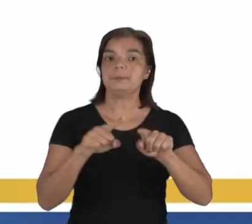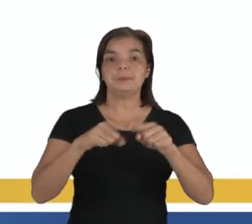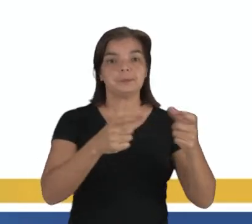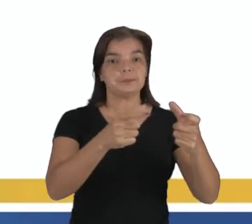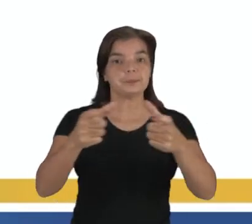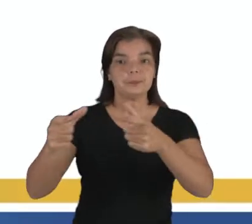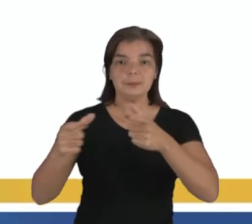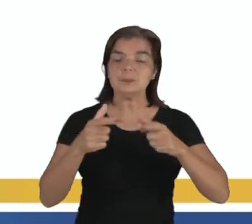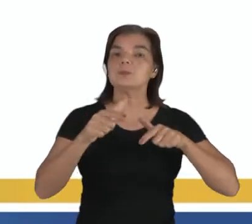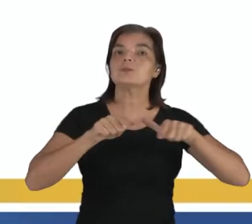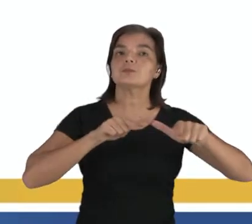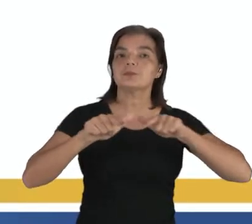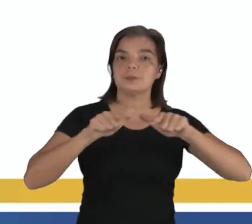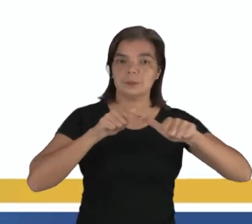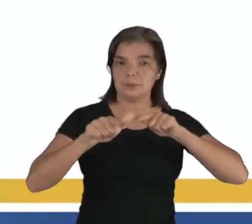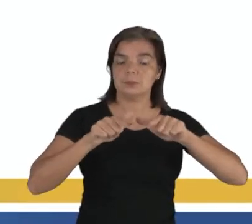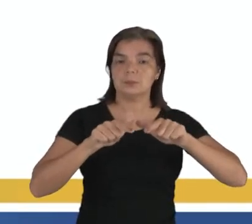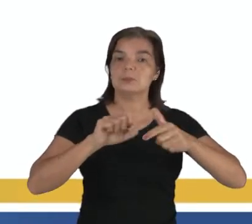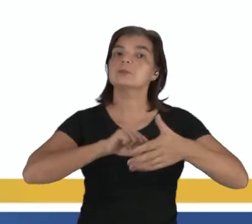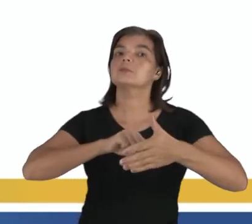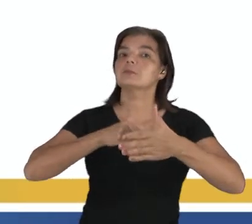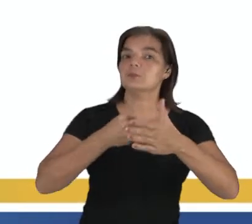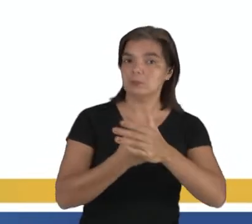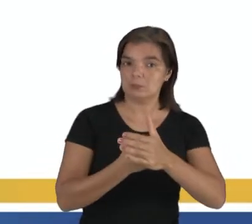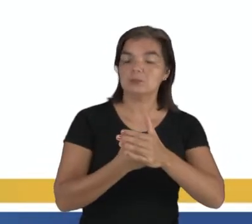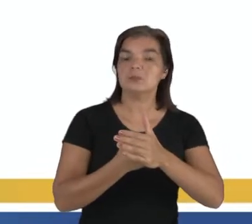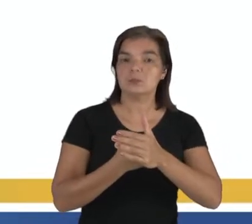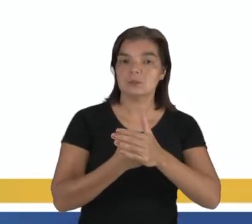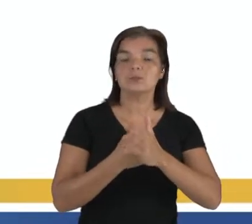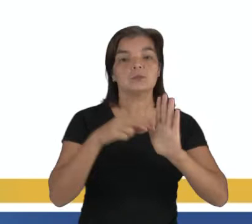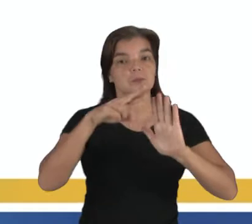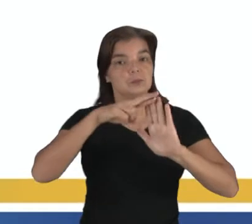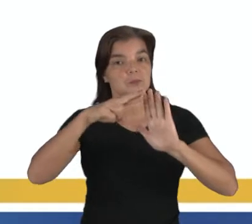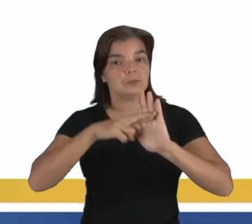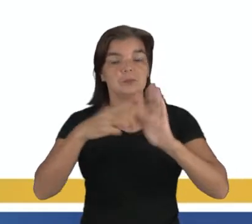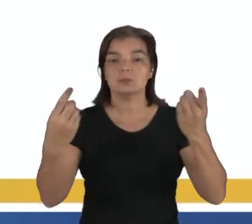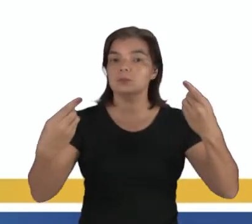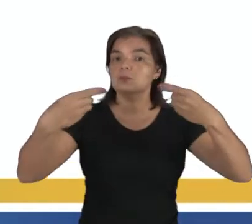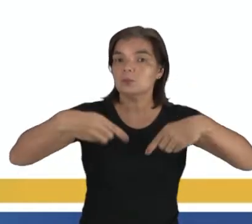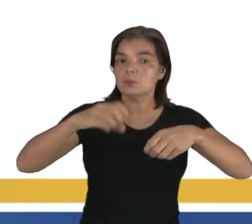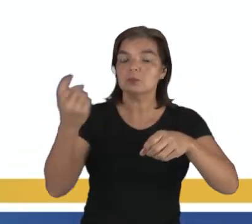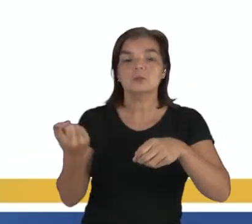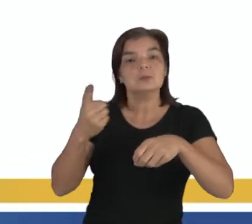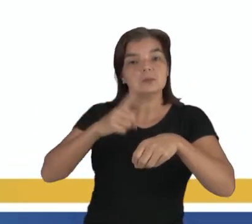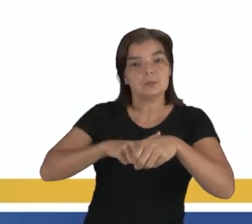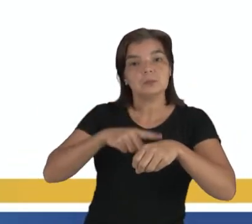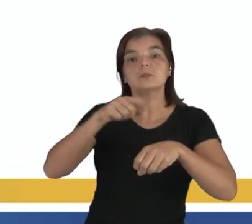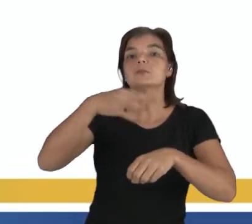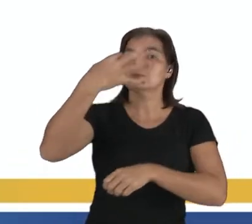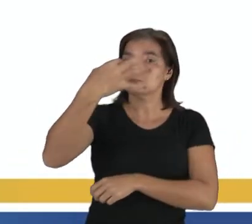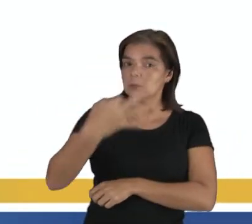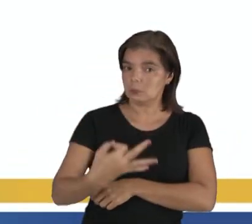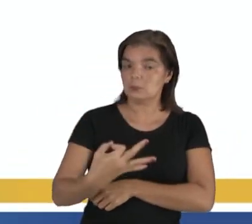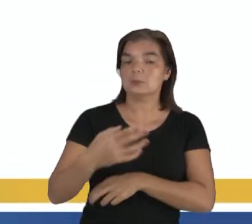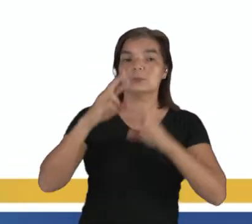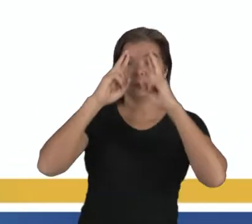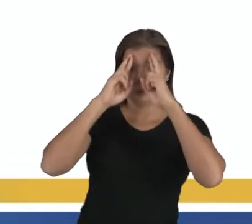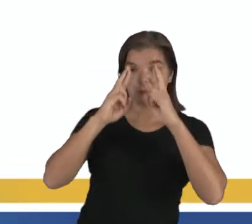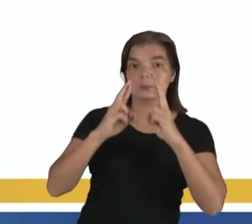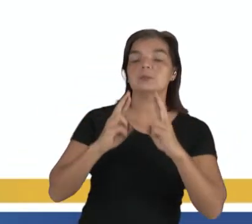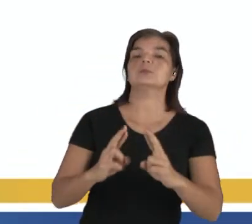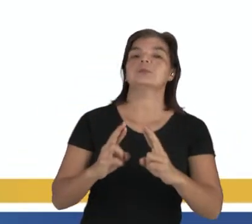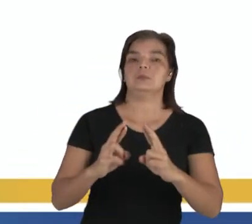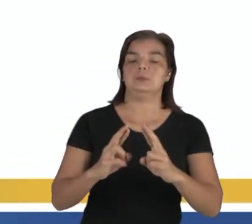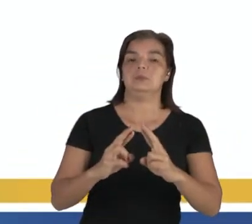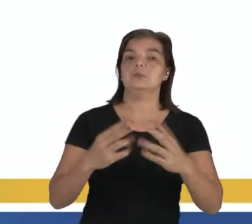nos locais de trabalho interditados que os protocolos contra a contaminação são mais corretamente